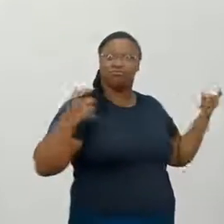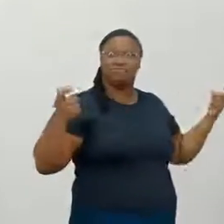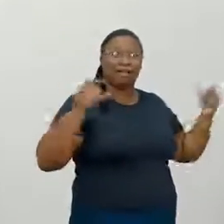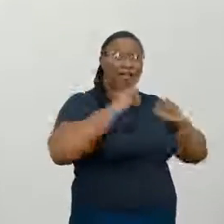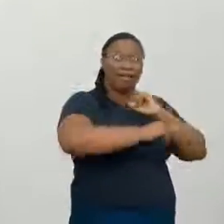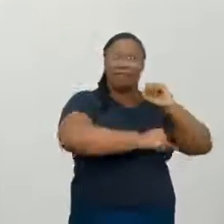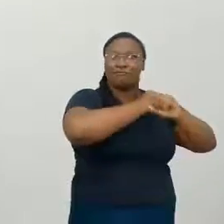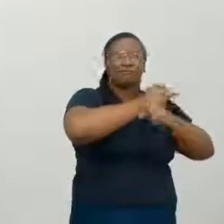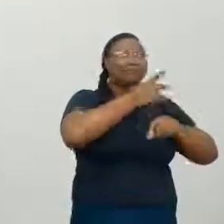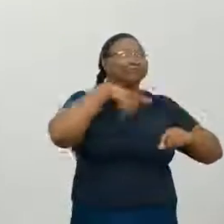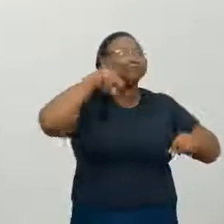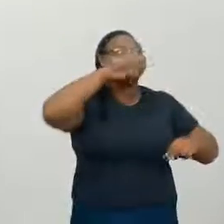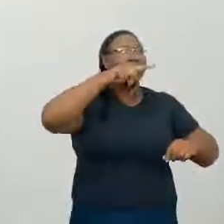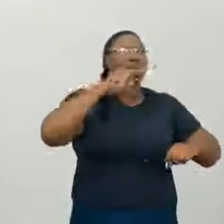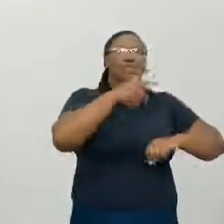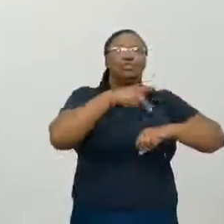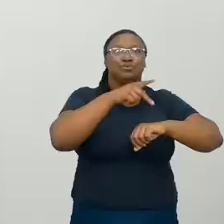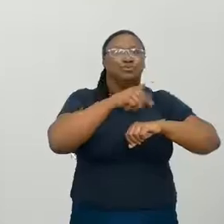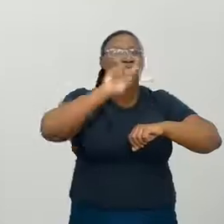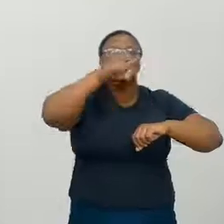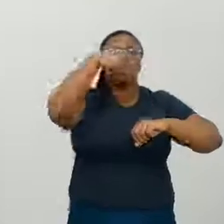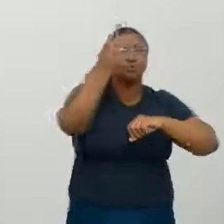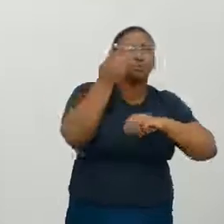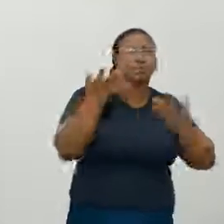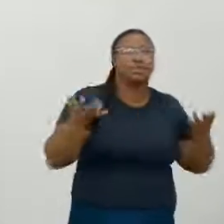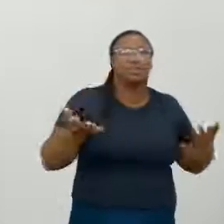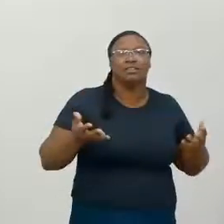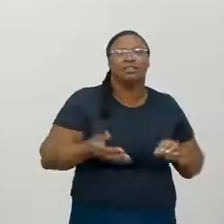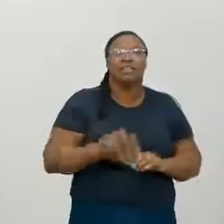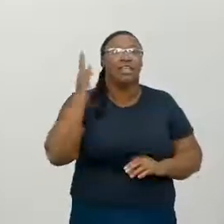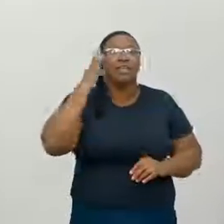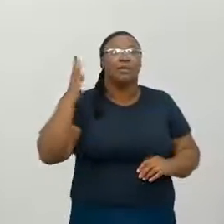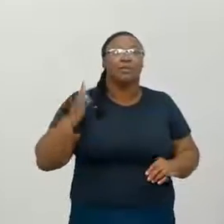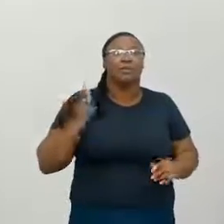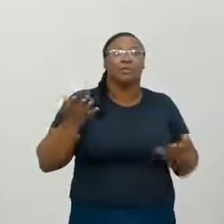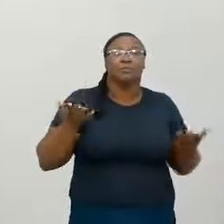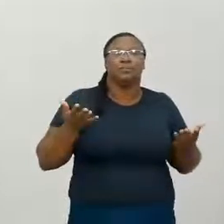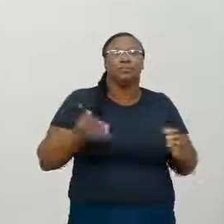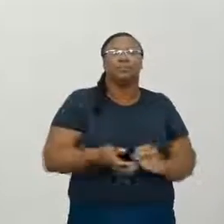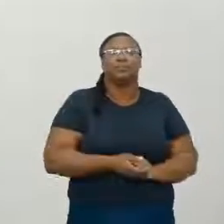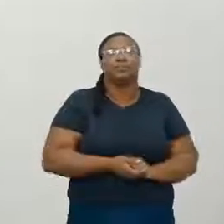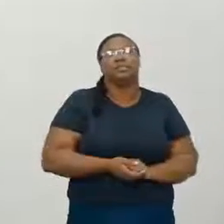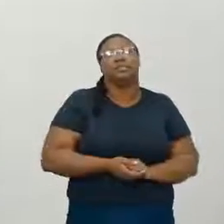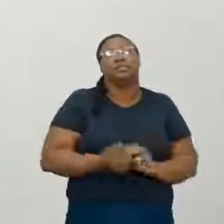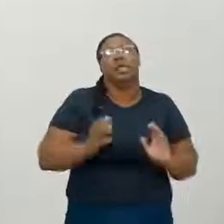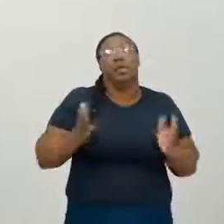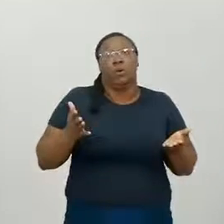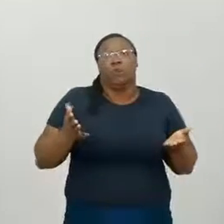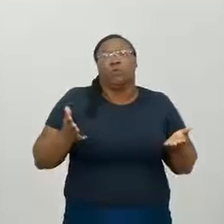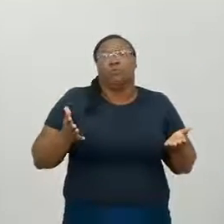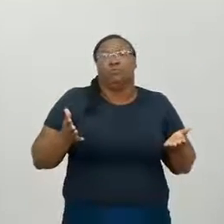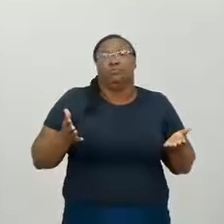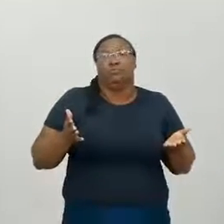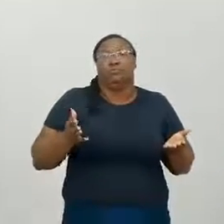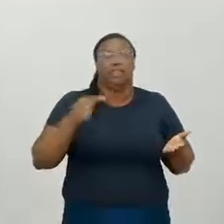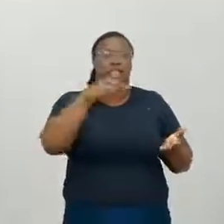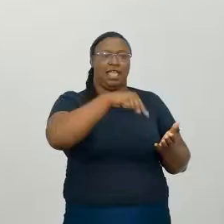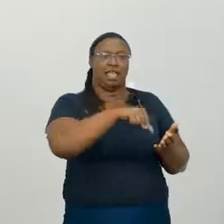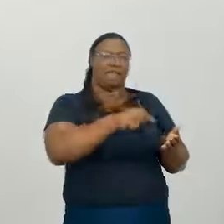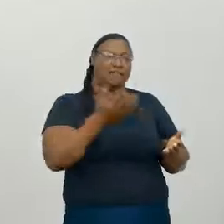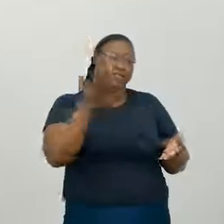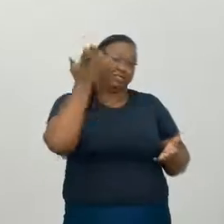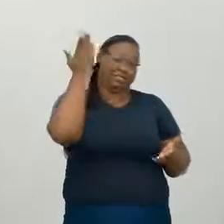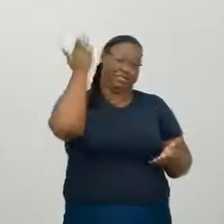inclusive, né, artistas que vêm fora do Brasil, né? Então, assim, teoricamente, né, aquela festa de Barretos